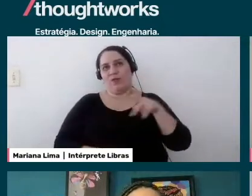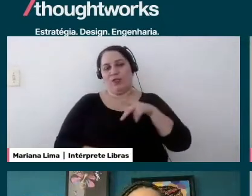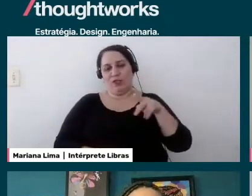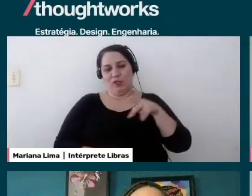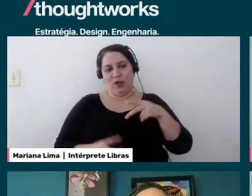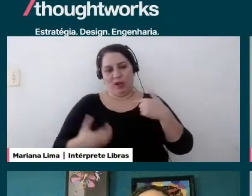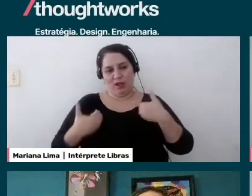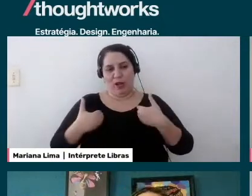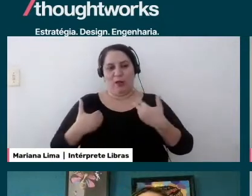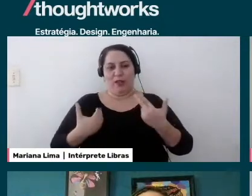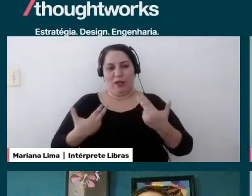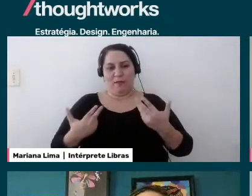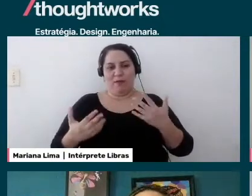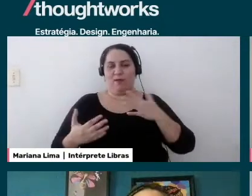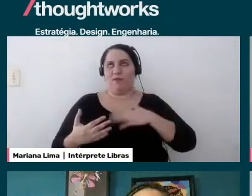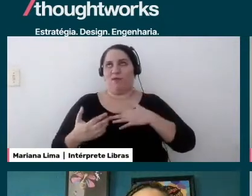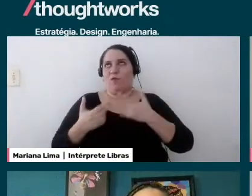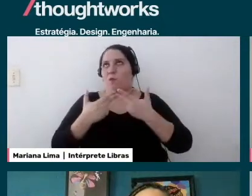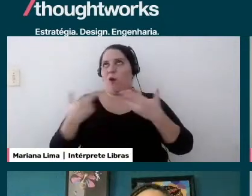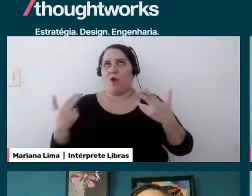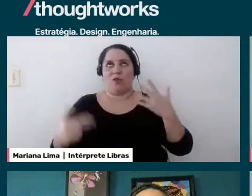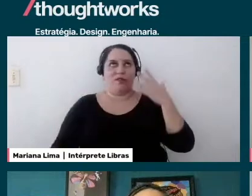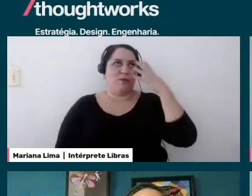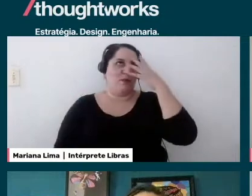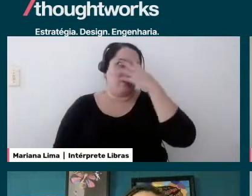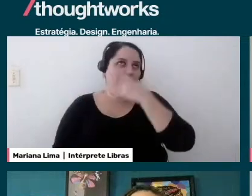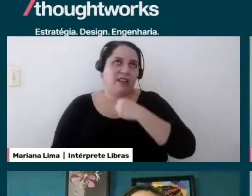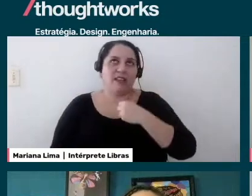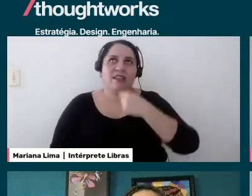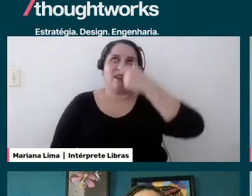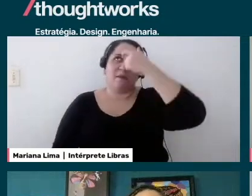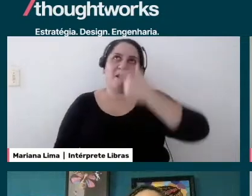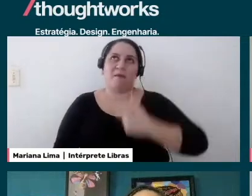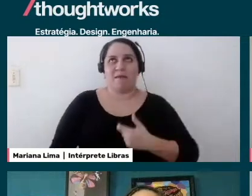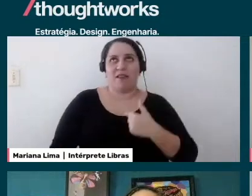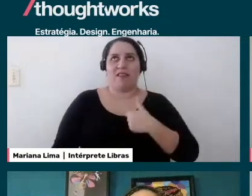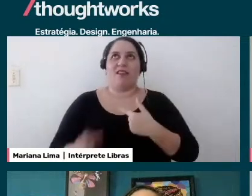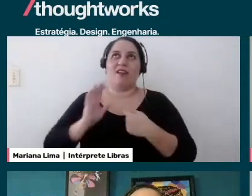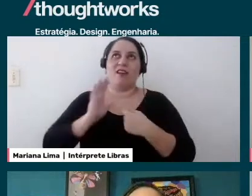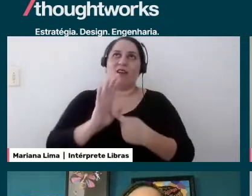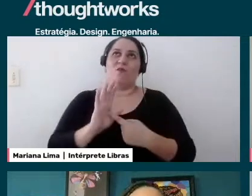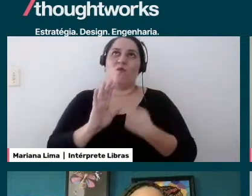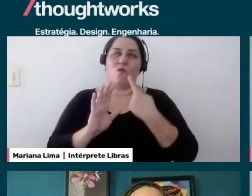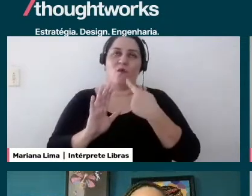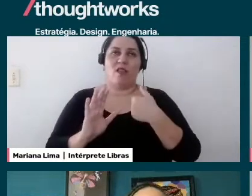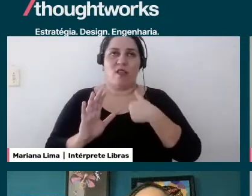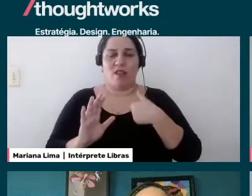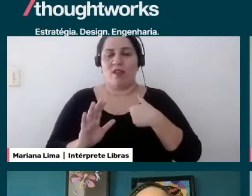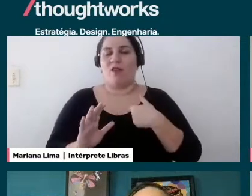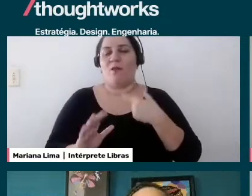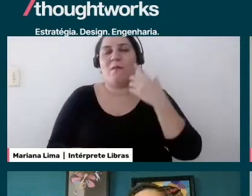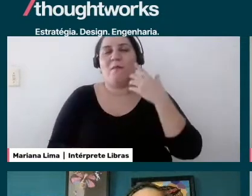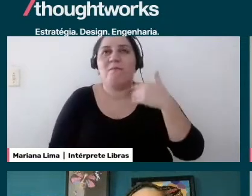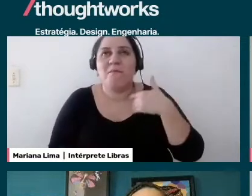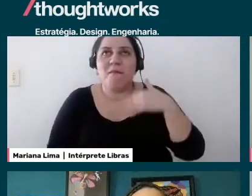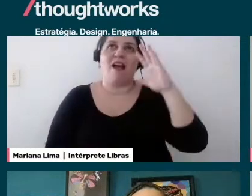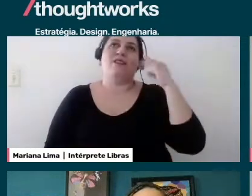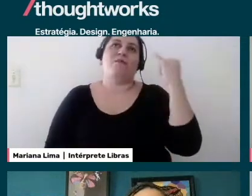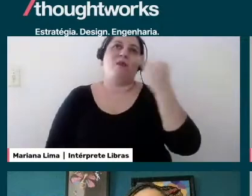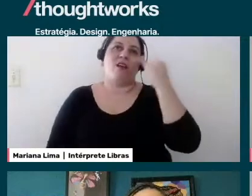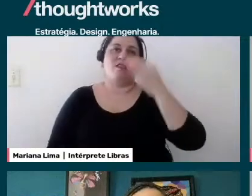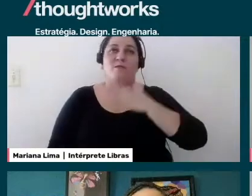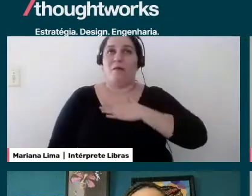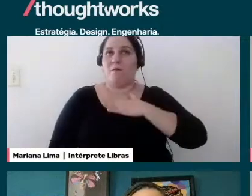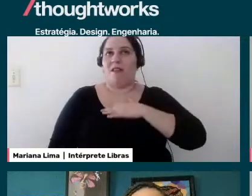eu falo que uma das coisas mais bonitas que vocês podem saber sobre mim é que eu sou professora, meu título mais bonito, porque educação me